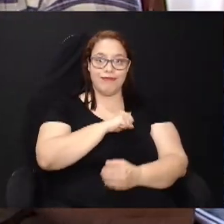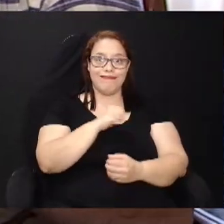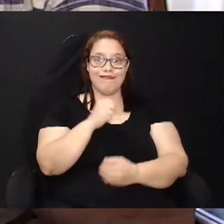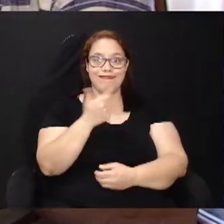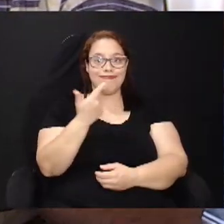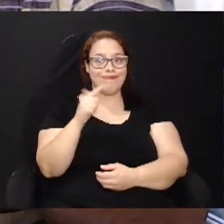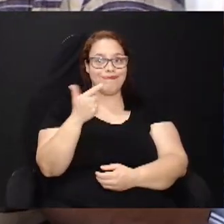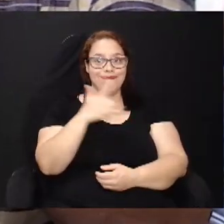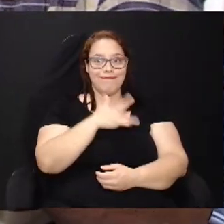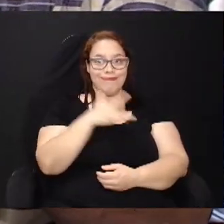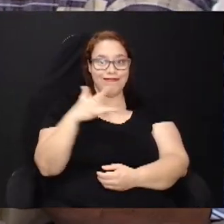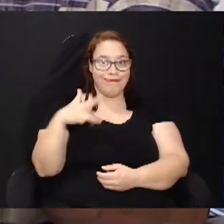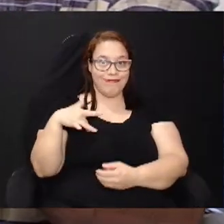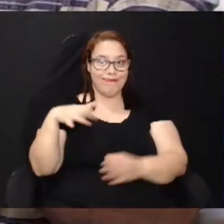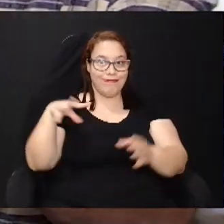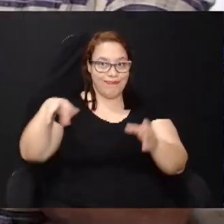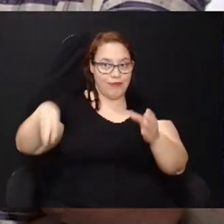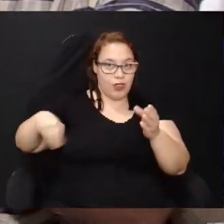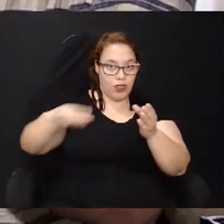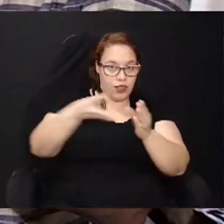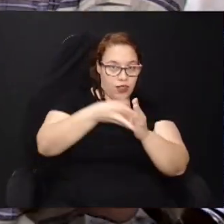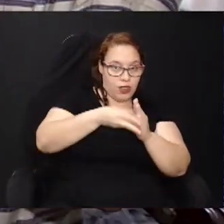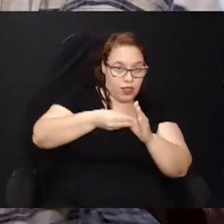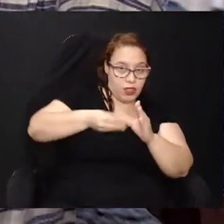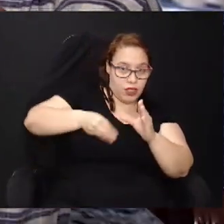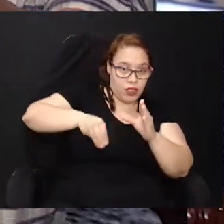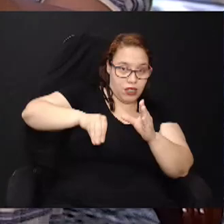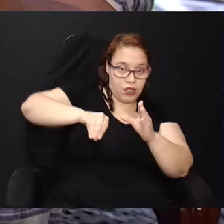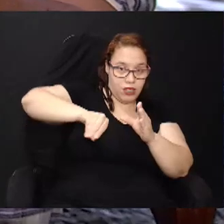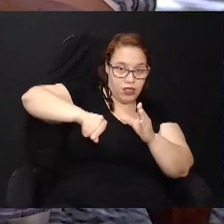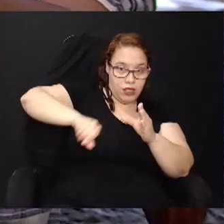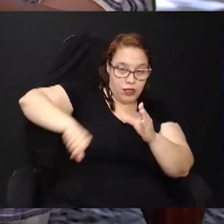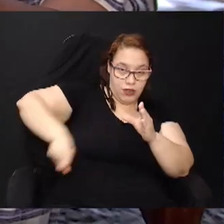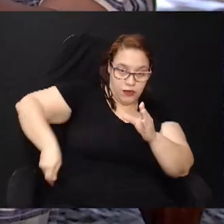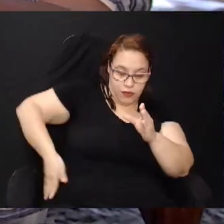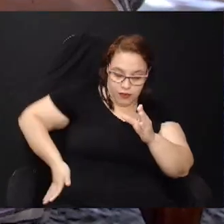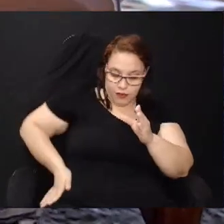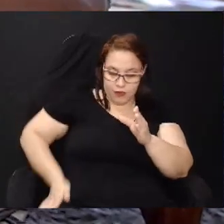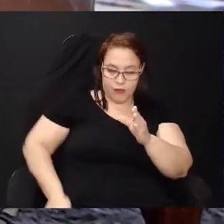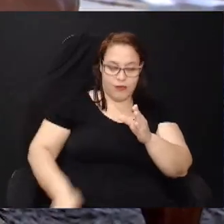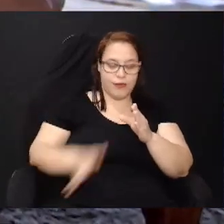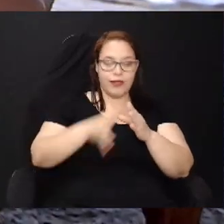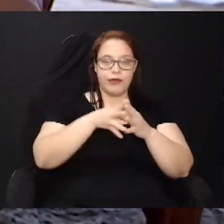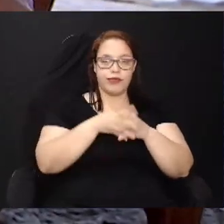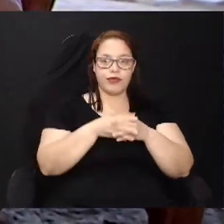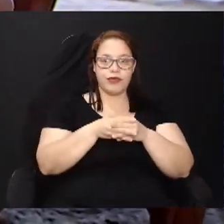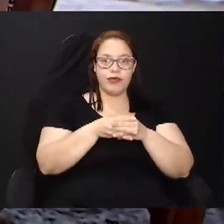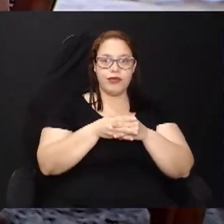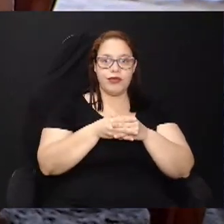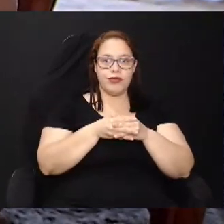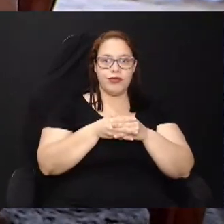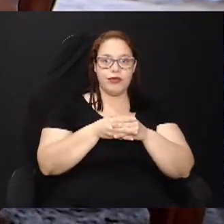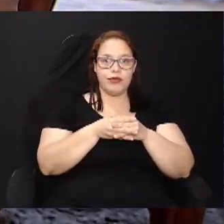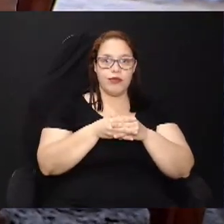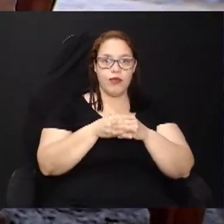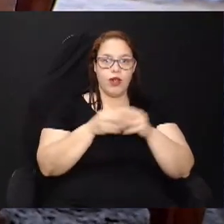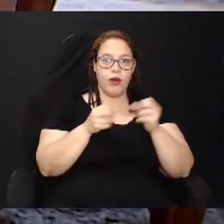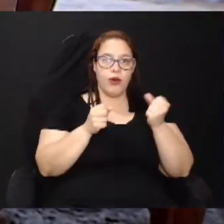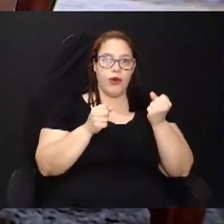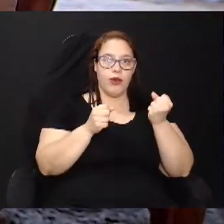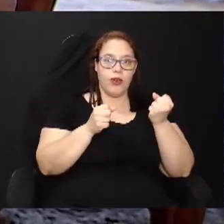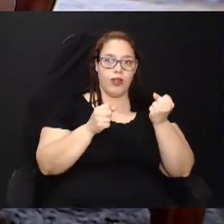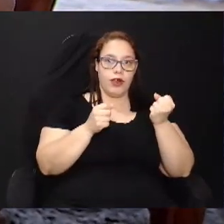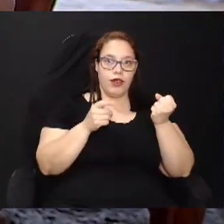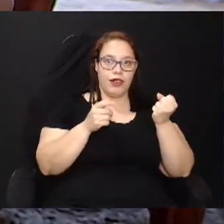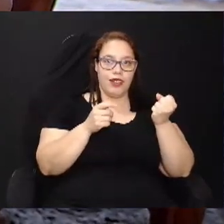saúde, que eu vou colocar em câmera lenta no meu bolso. E aí o que sobrou? Vocês querem ver